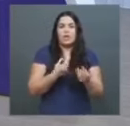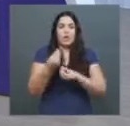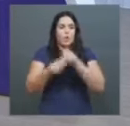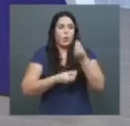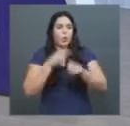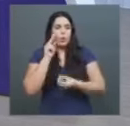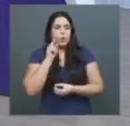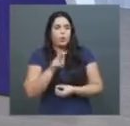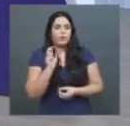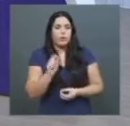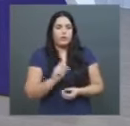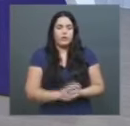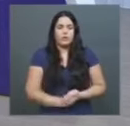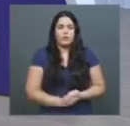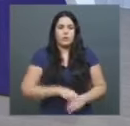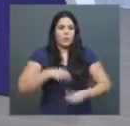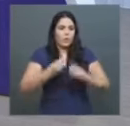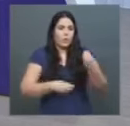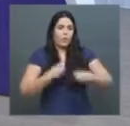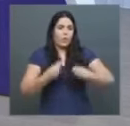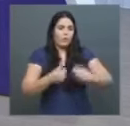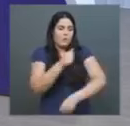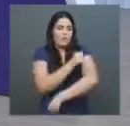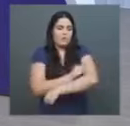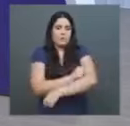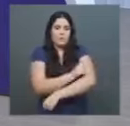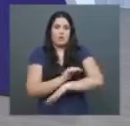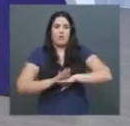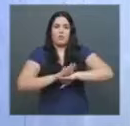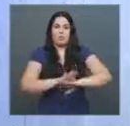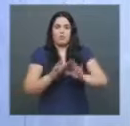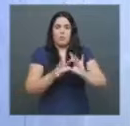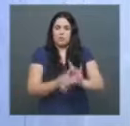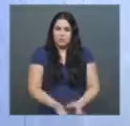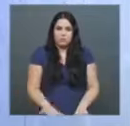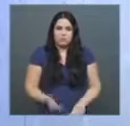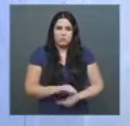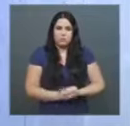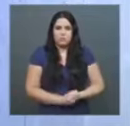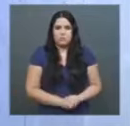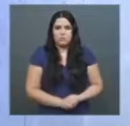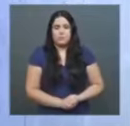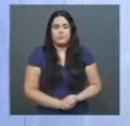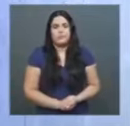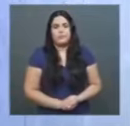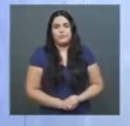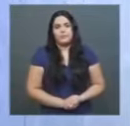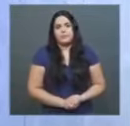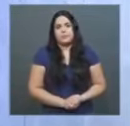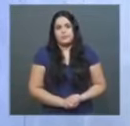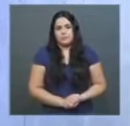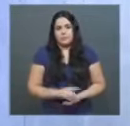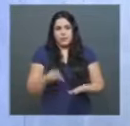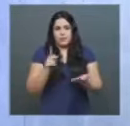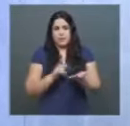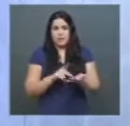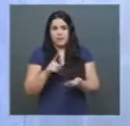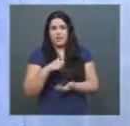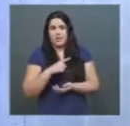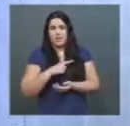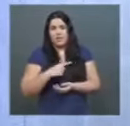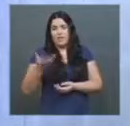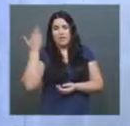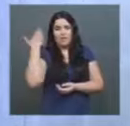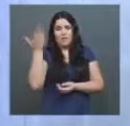vê isso, assim? Como que a enfermagem contribui nesse contexto, Paula? Isso. Na verdade, existe, desde antes